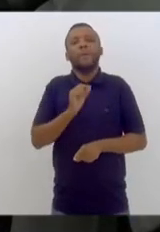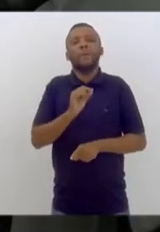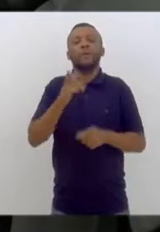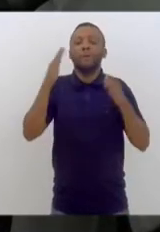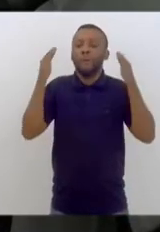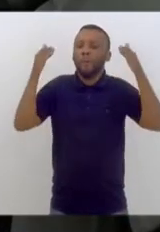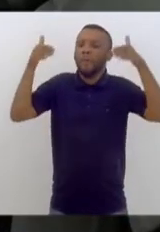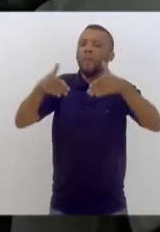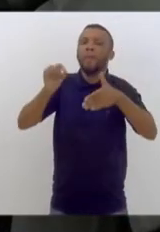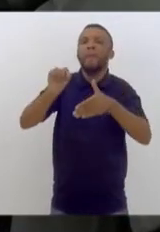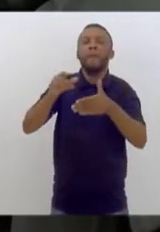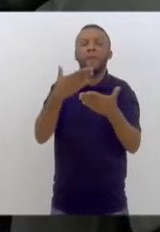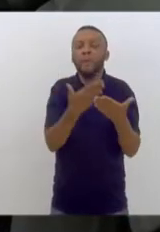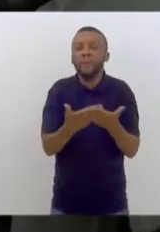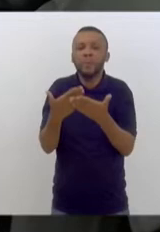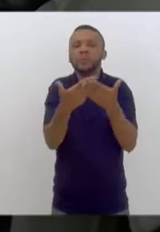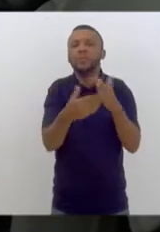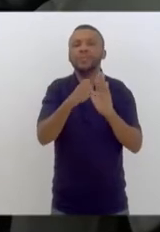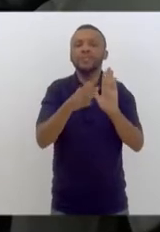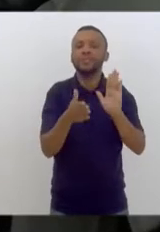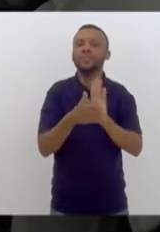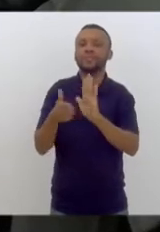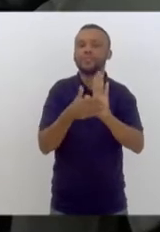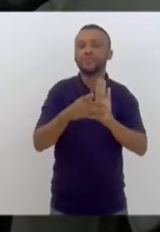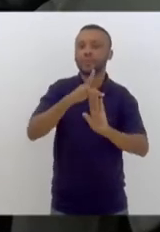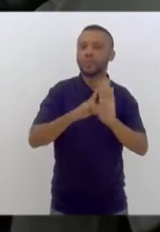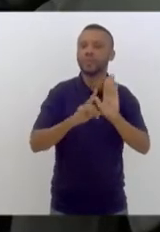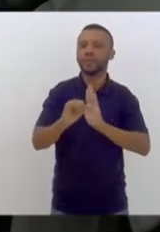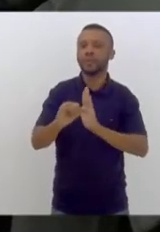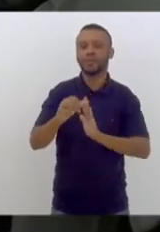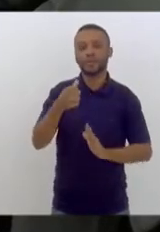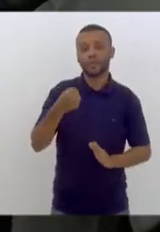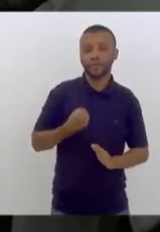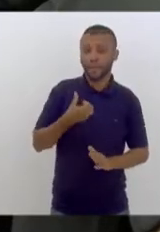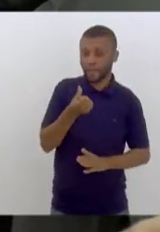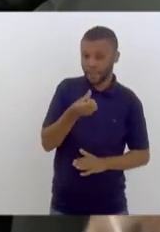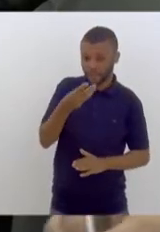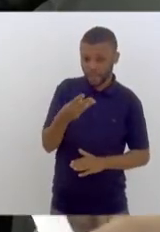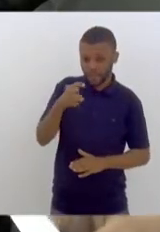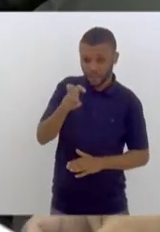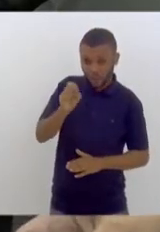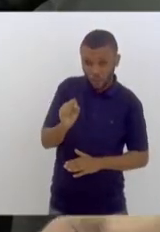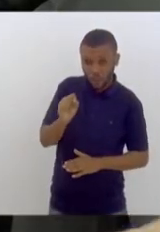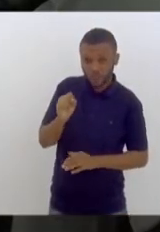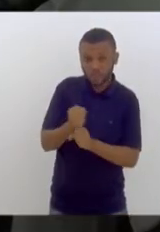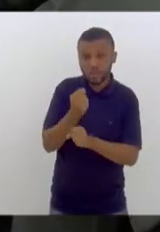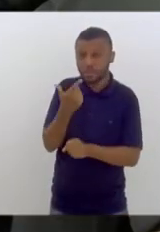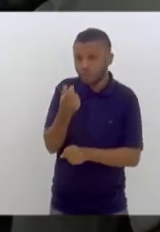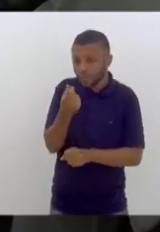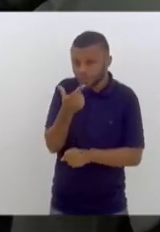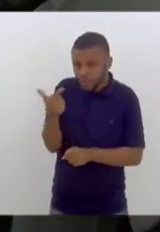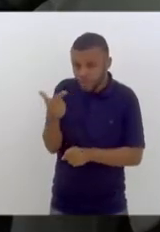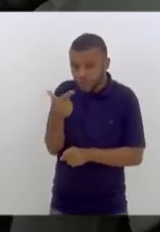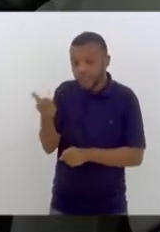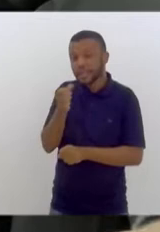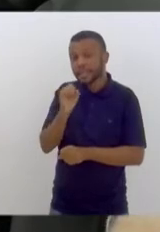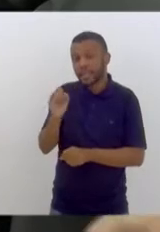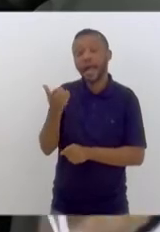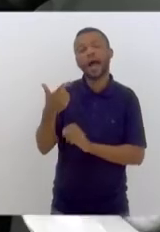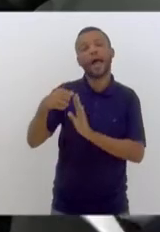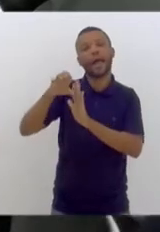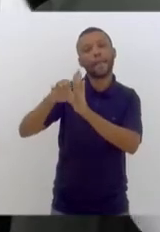enfatizar que, ao estudar as emendas propostas ao PL 6358 de 2022, a gente verificou que a emenda